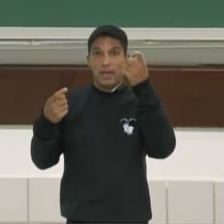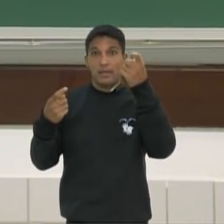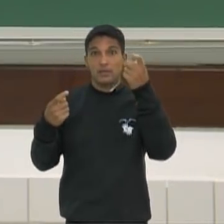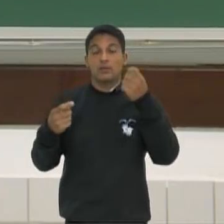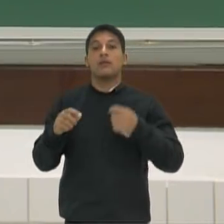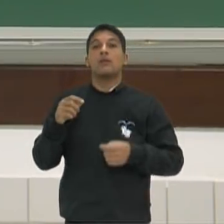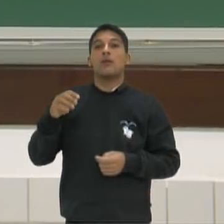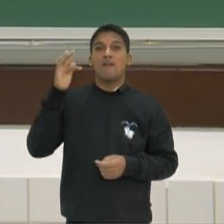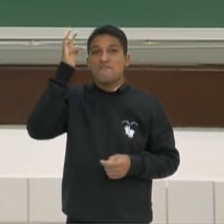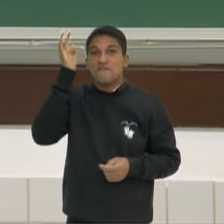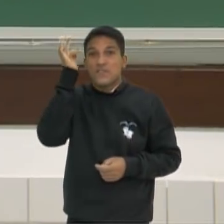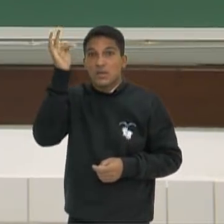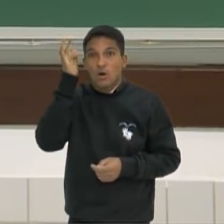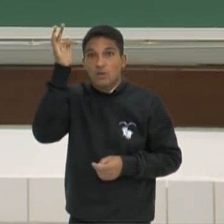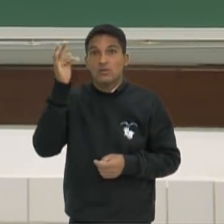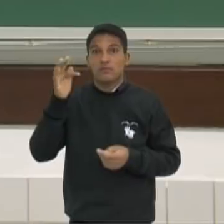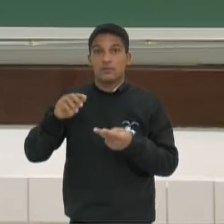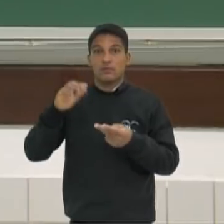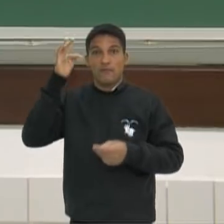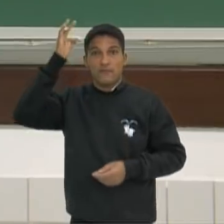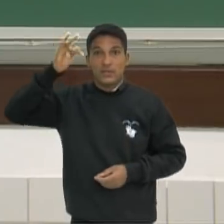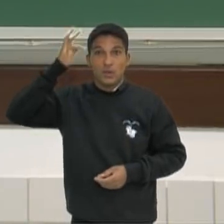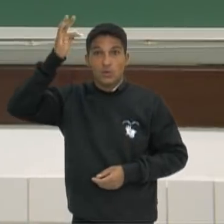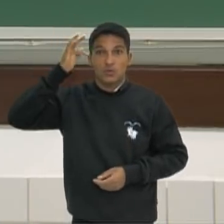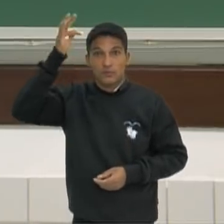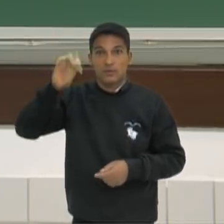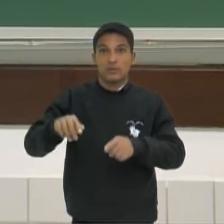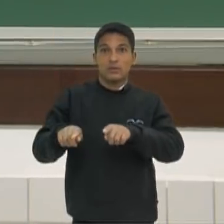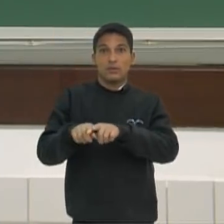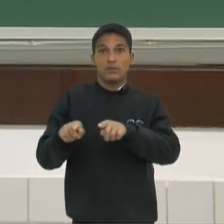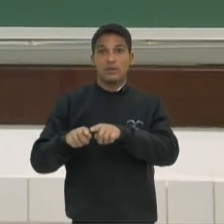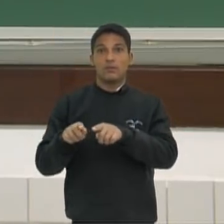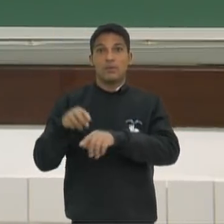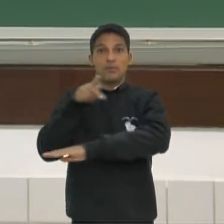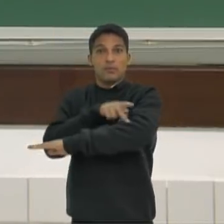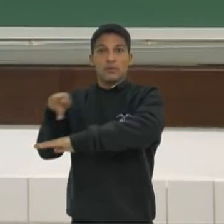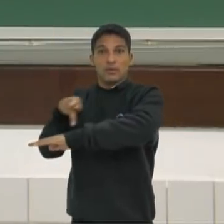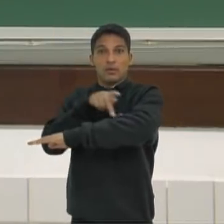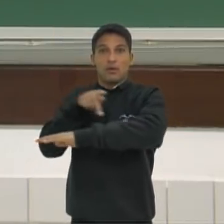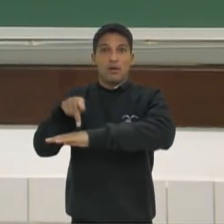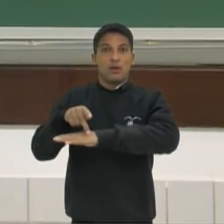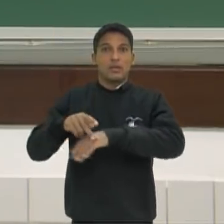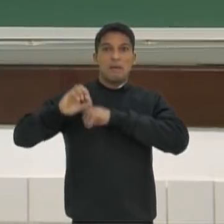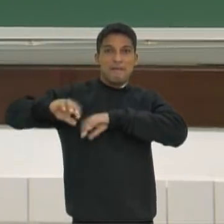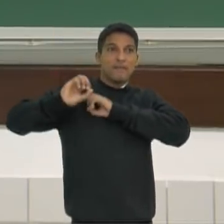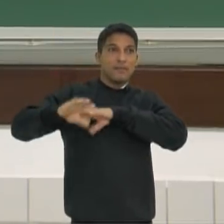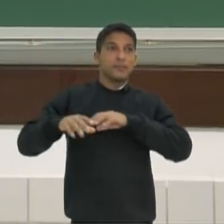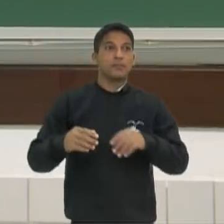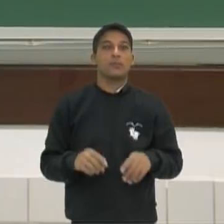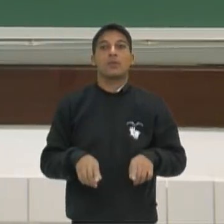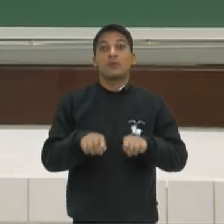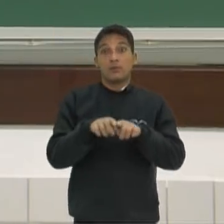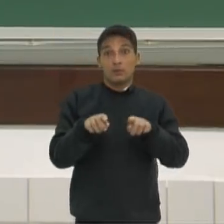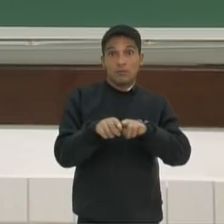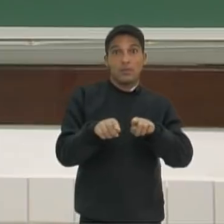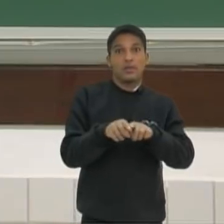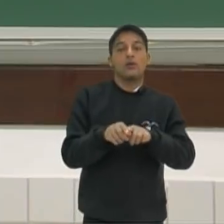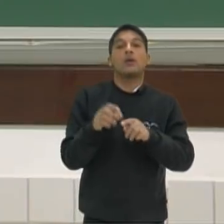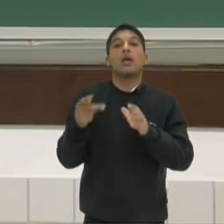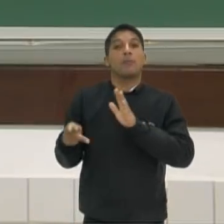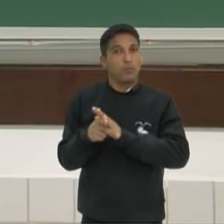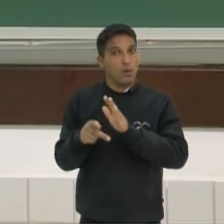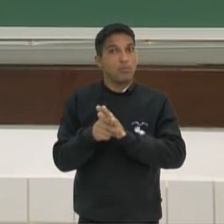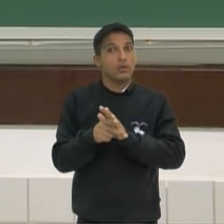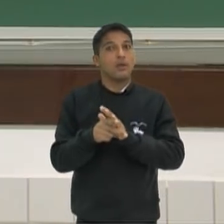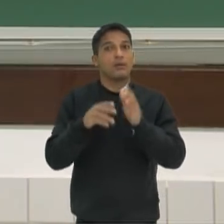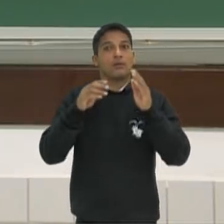pedagógica ligada ao clero, logo, é claro que a produção intelectual vai ser também teológica. E nós vimos